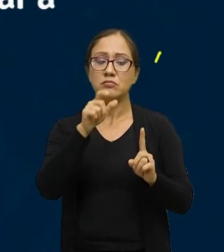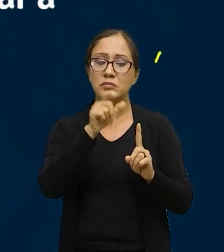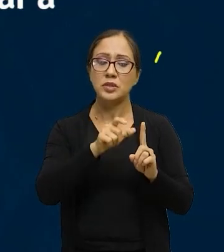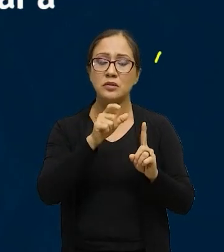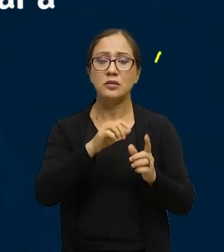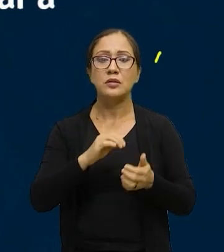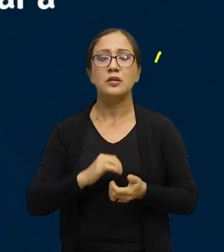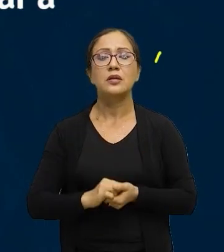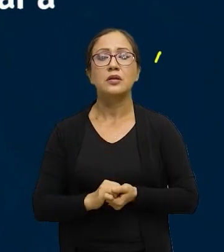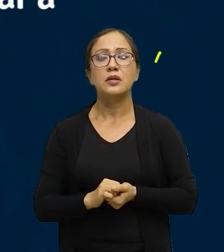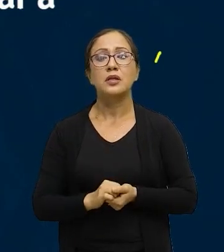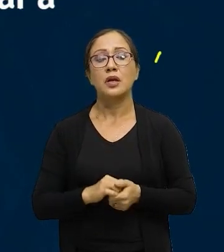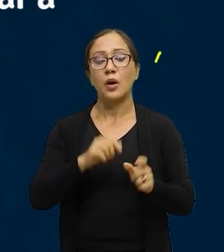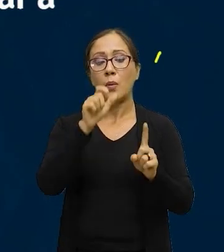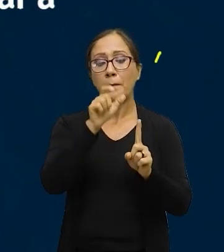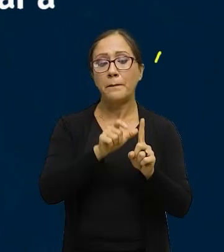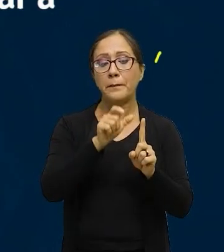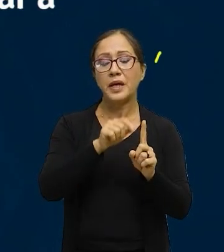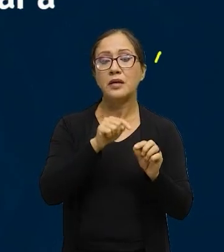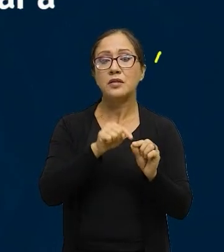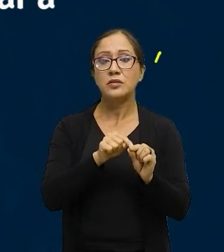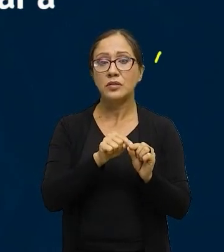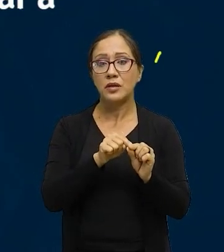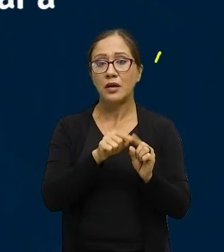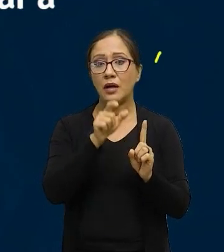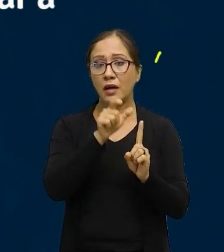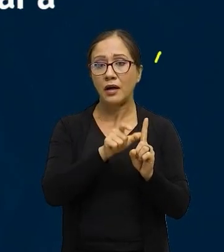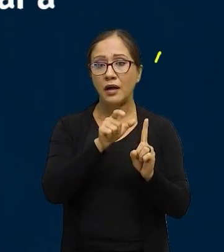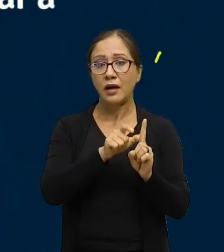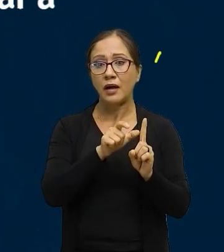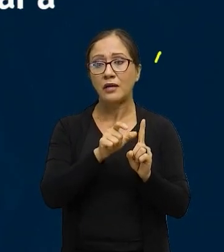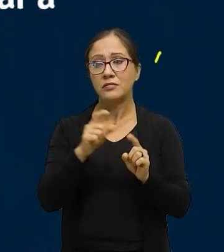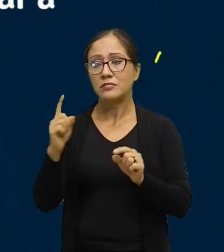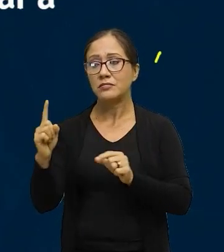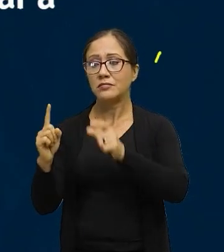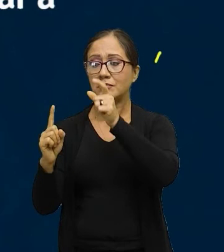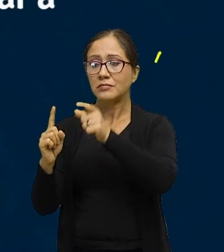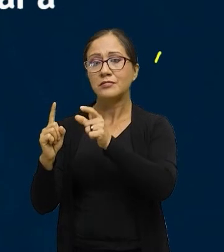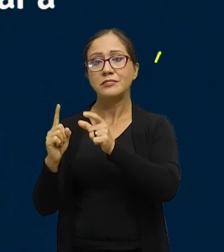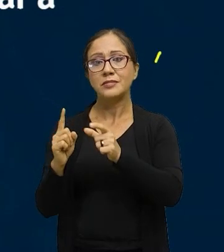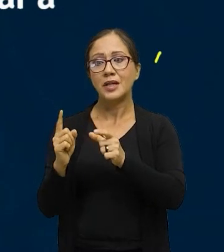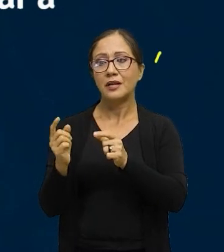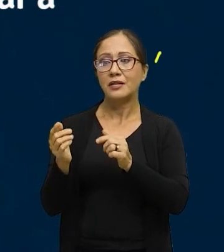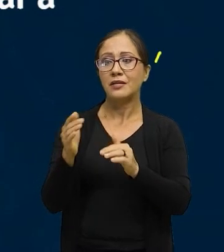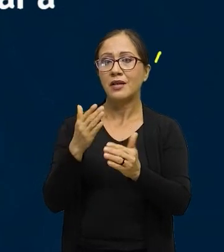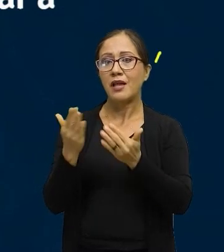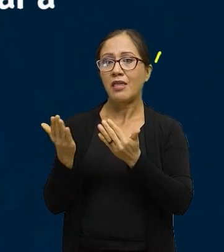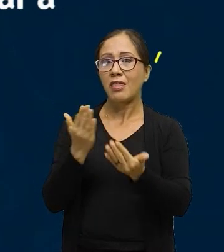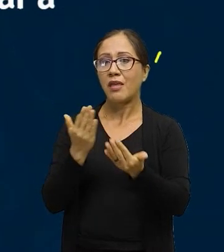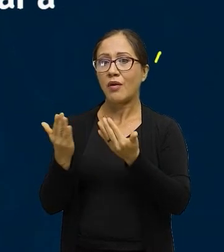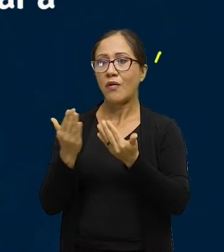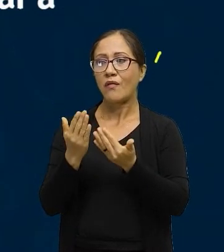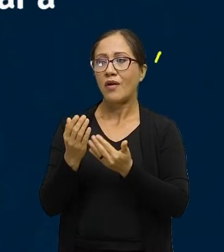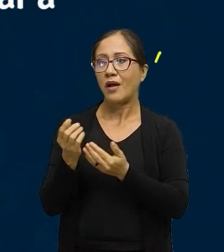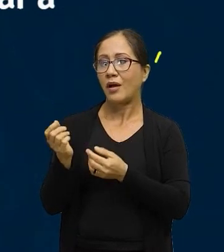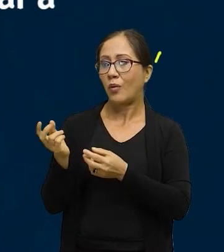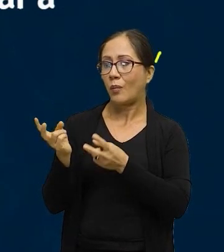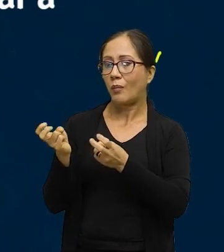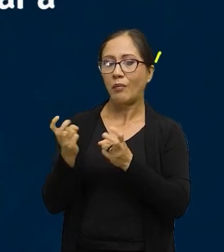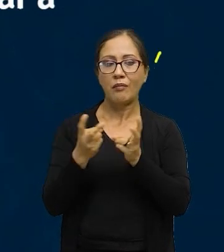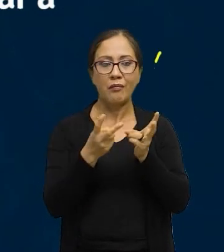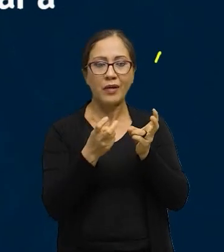Então, esse personagem, eles se falam, eles se analisam. Um analisa ao